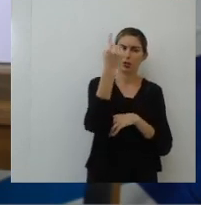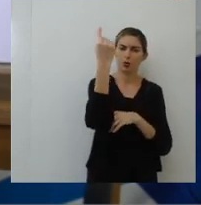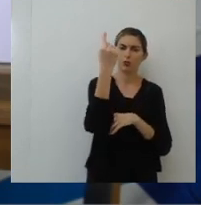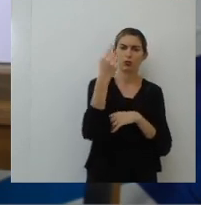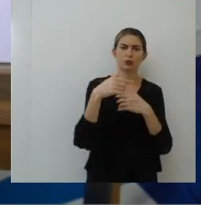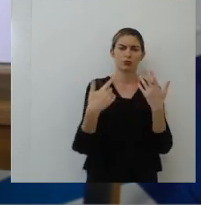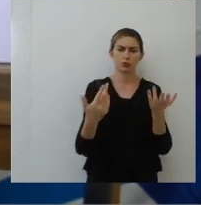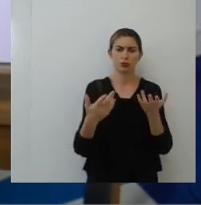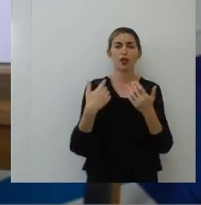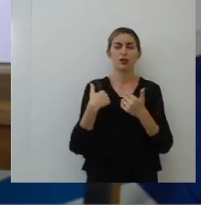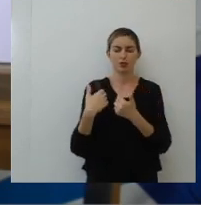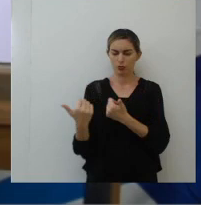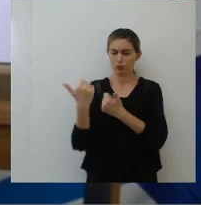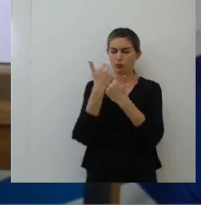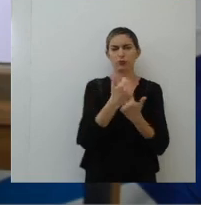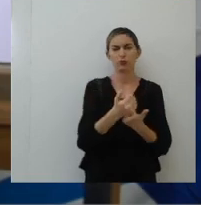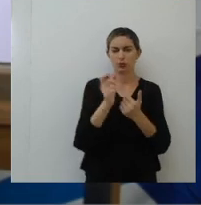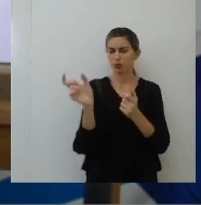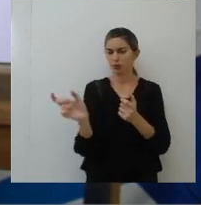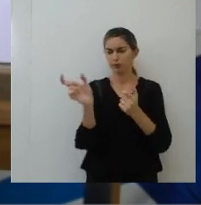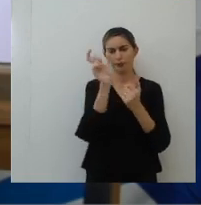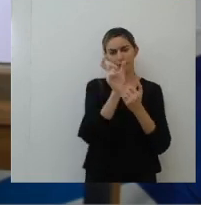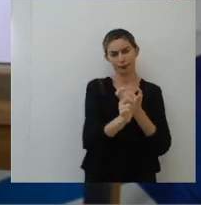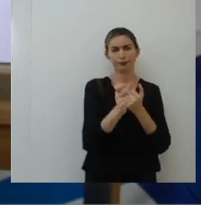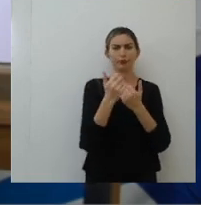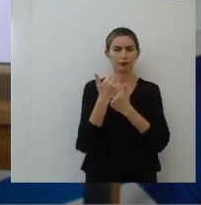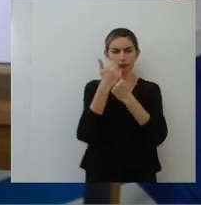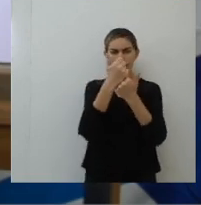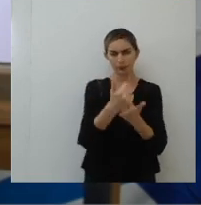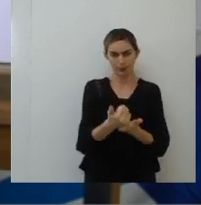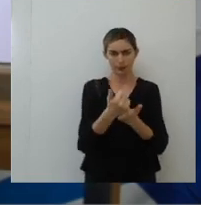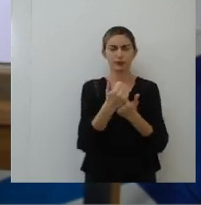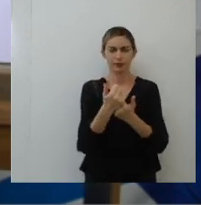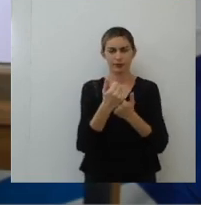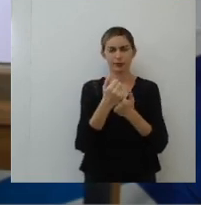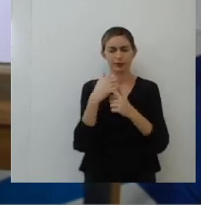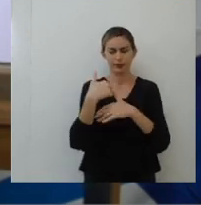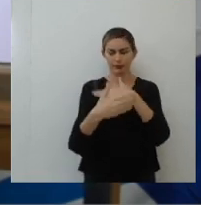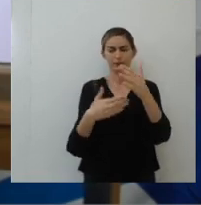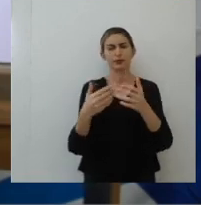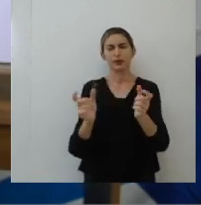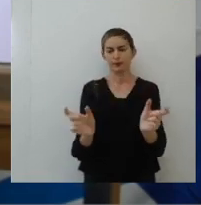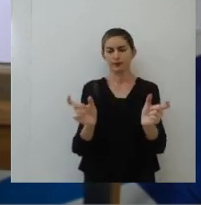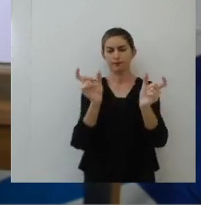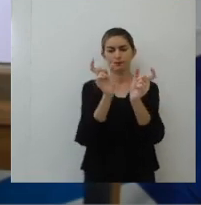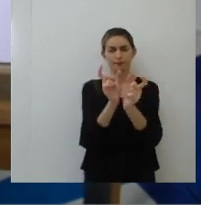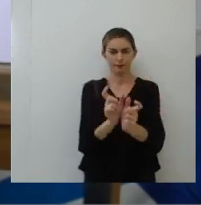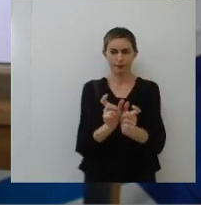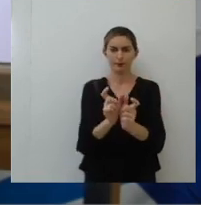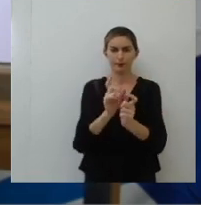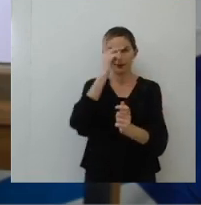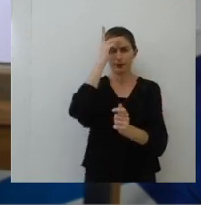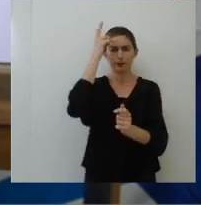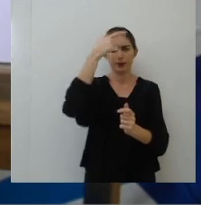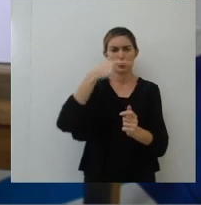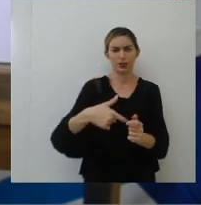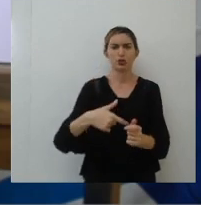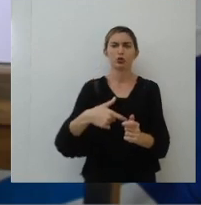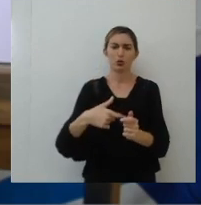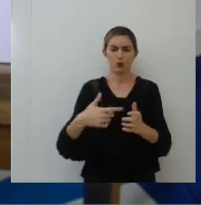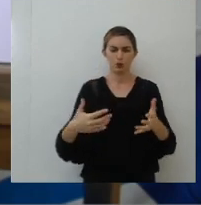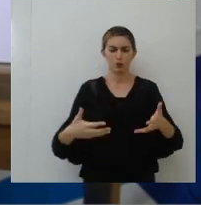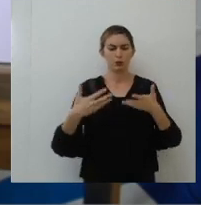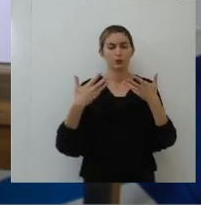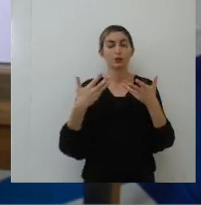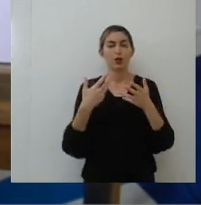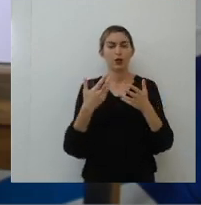gente substitui o termo e coloca nessa substituição, nesse processo, um termo que deixa essa pessoa célebre.